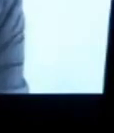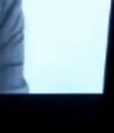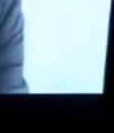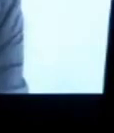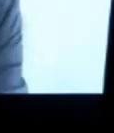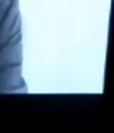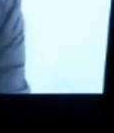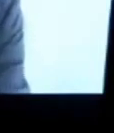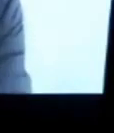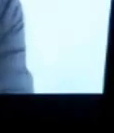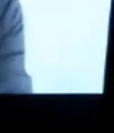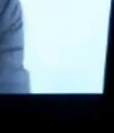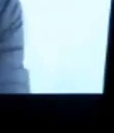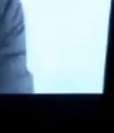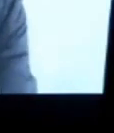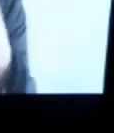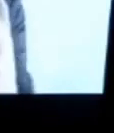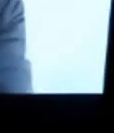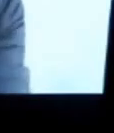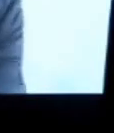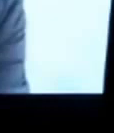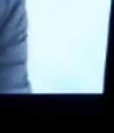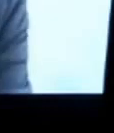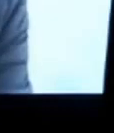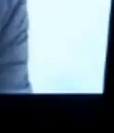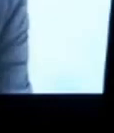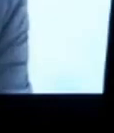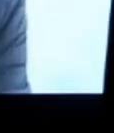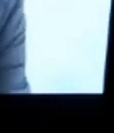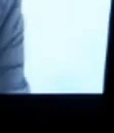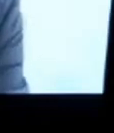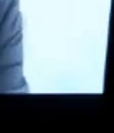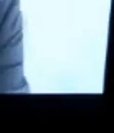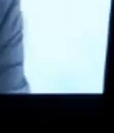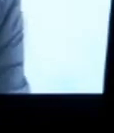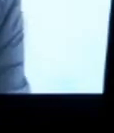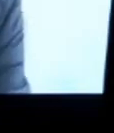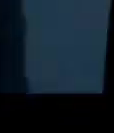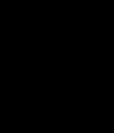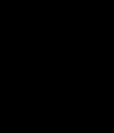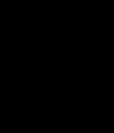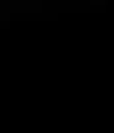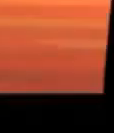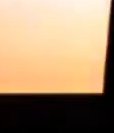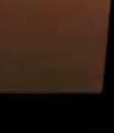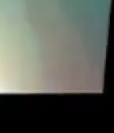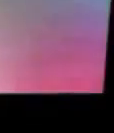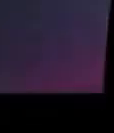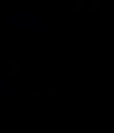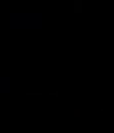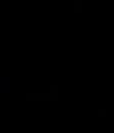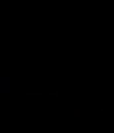chegada do produto através de carreta, de bitrem, de rodotrem ao nosso município.